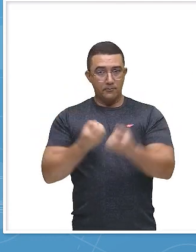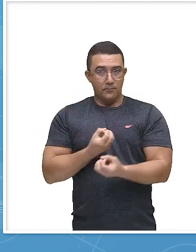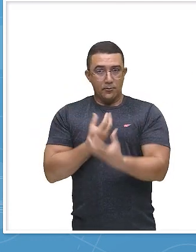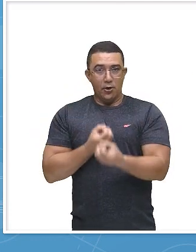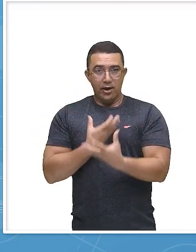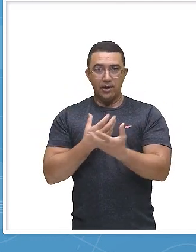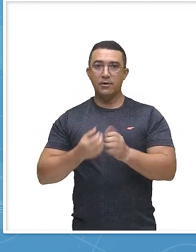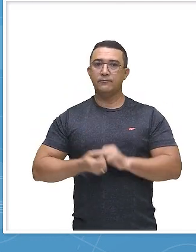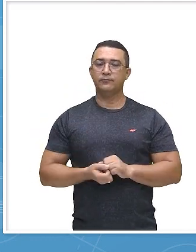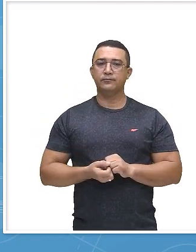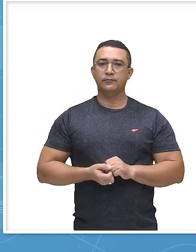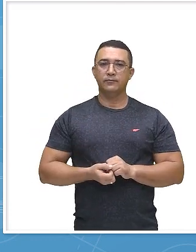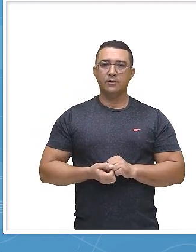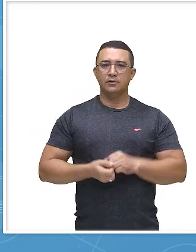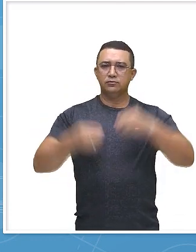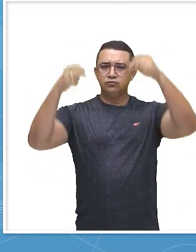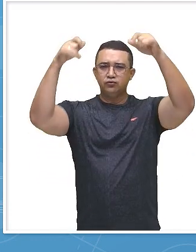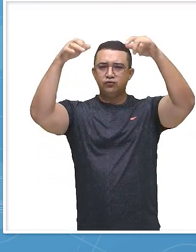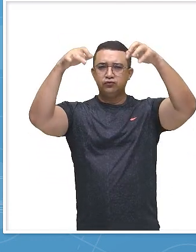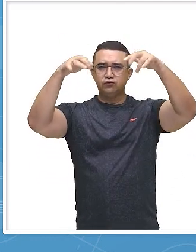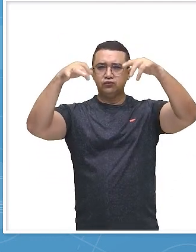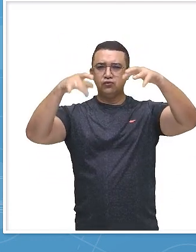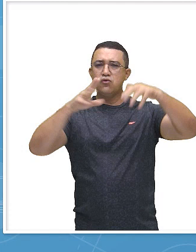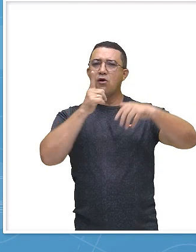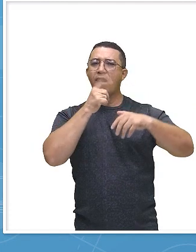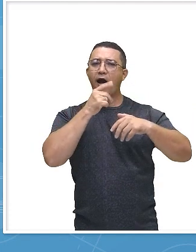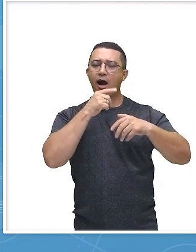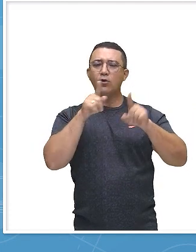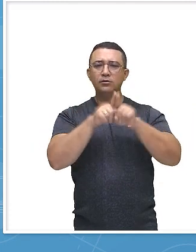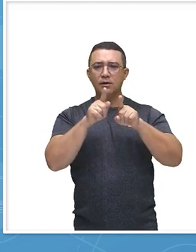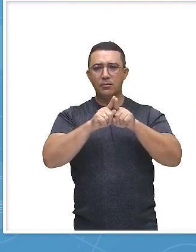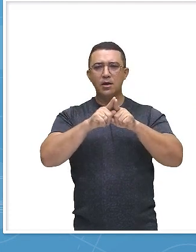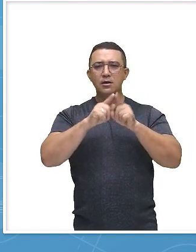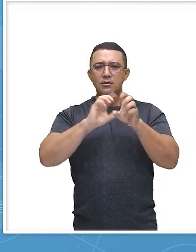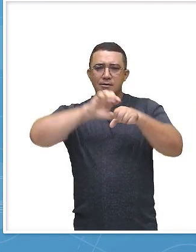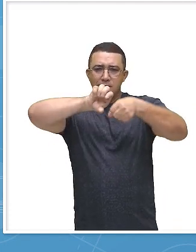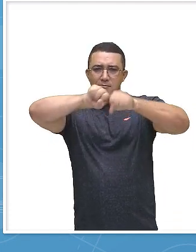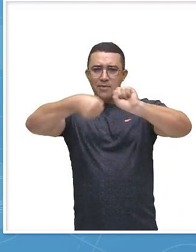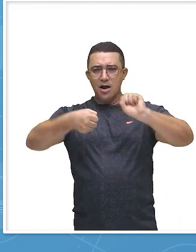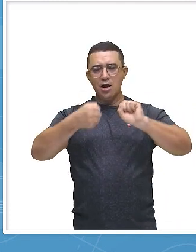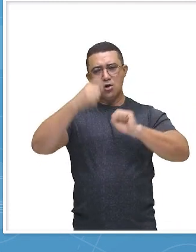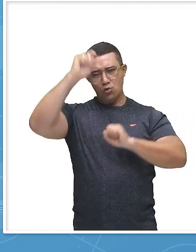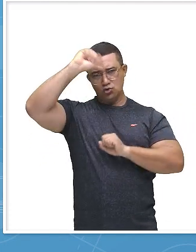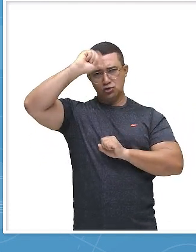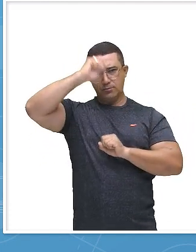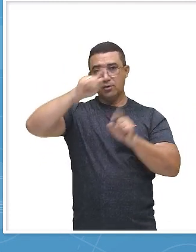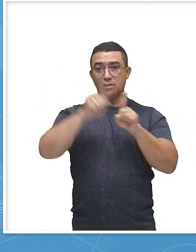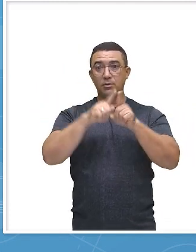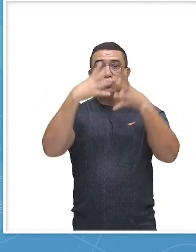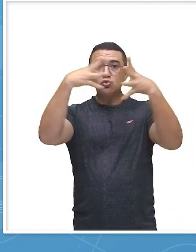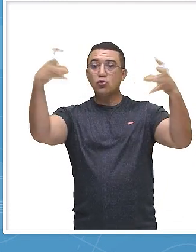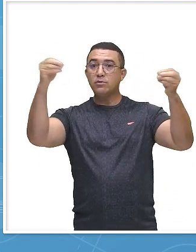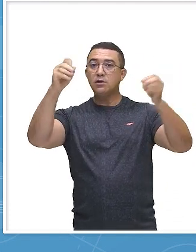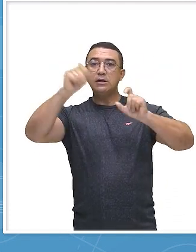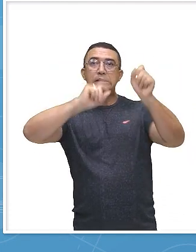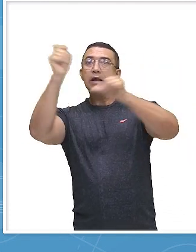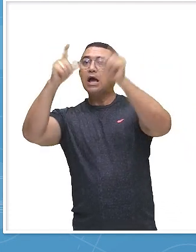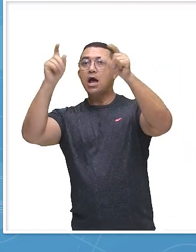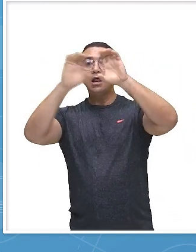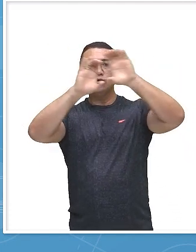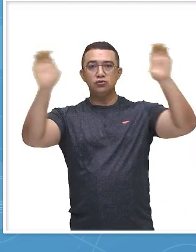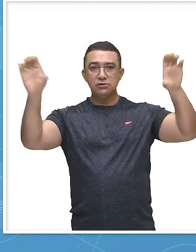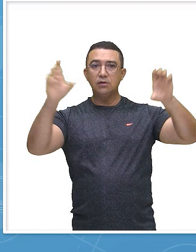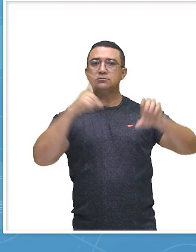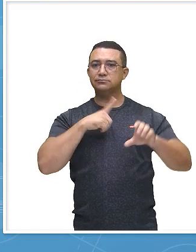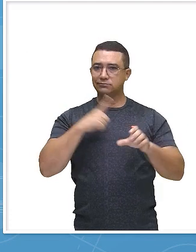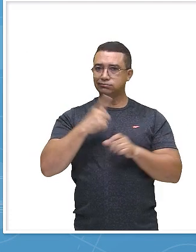vai molhar o meu chapéu. E também vão sumindo as estrelas lá do céu. Tenho passado tão mal,